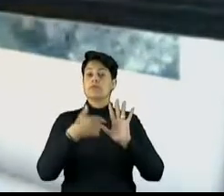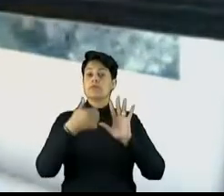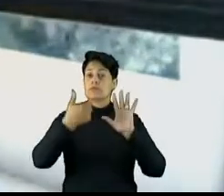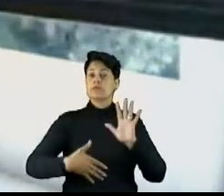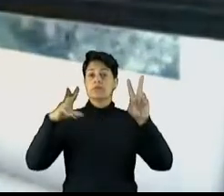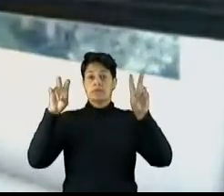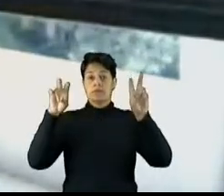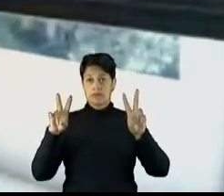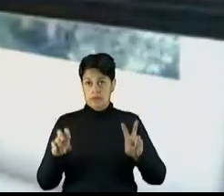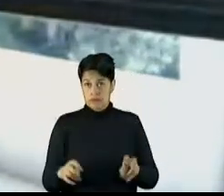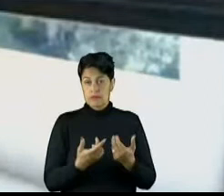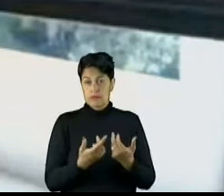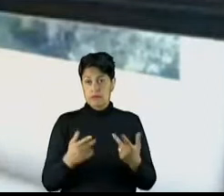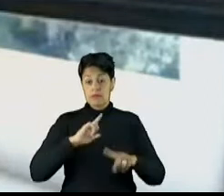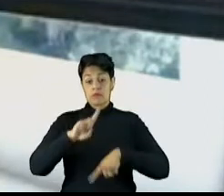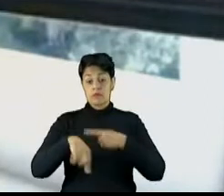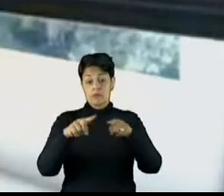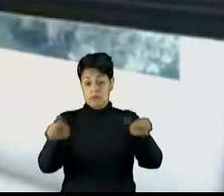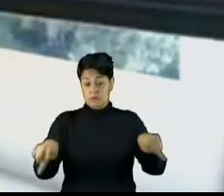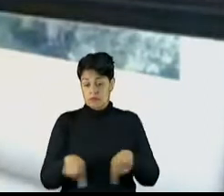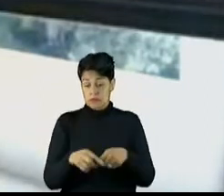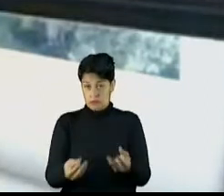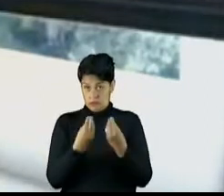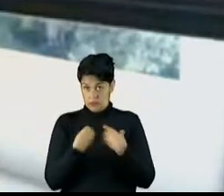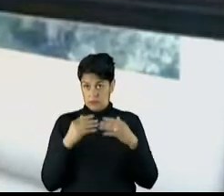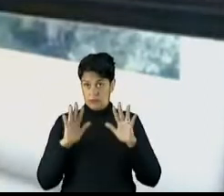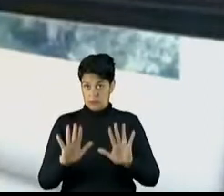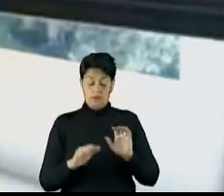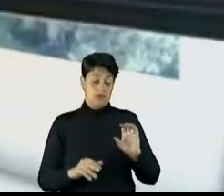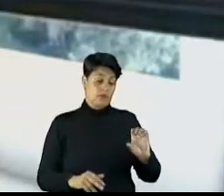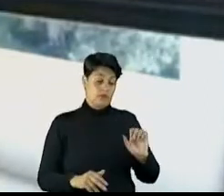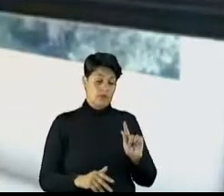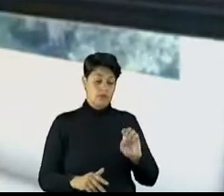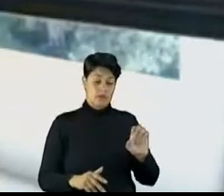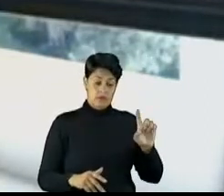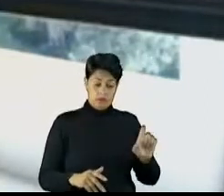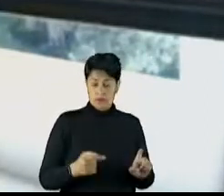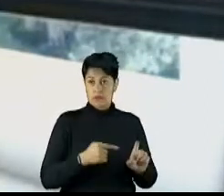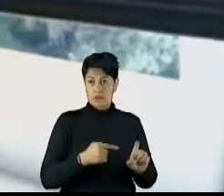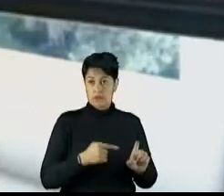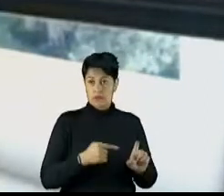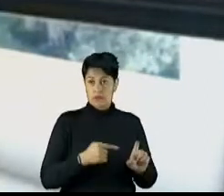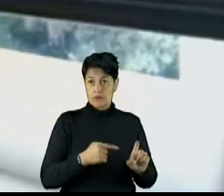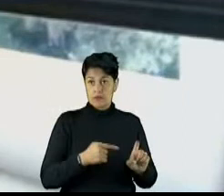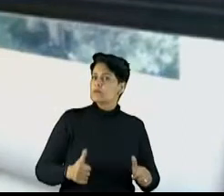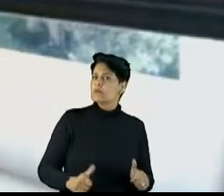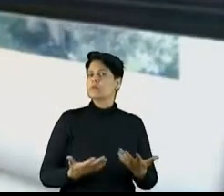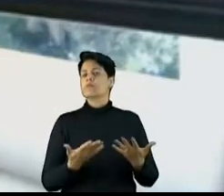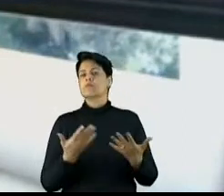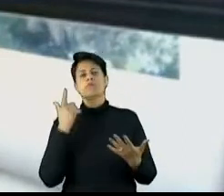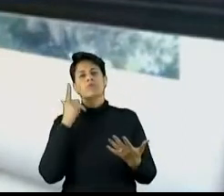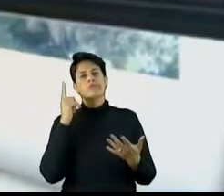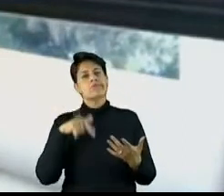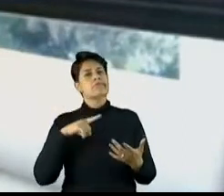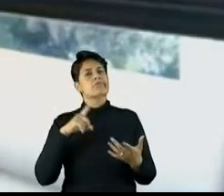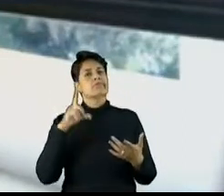em 1 mês e 4 dias o prazo para instrução de mérito previsto na IN 81/2018, marcando, ficou marcado para o dia 8 de